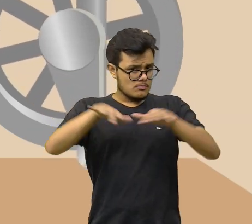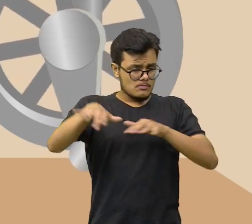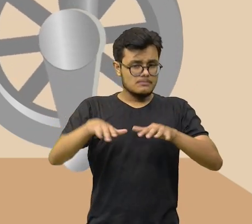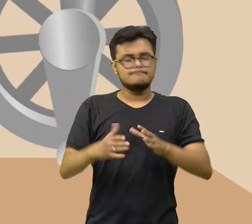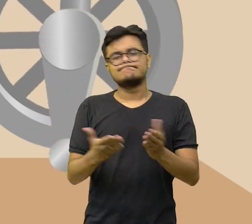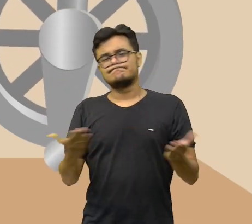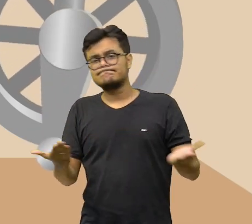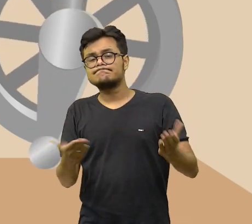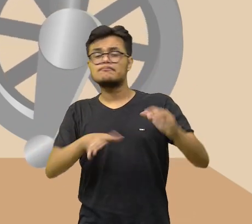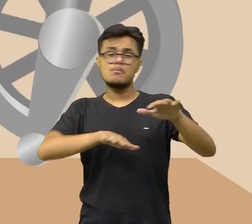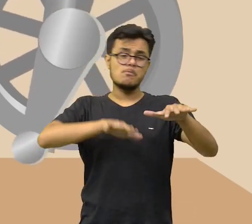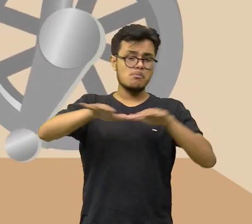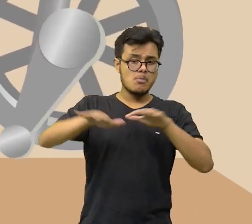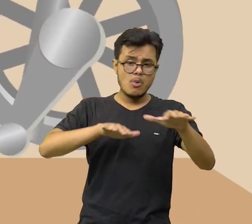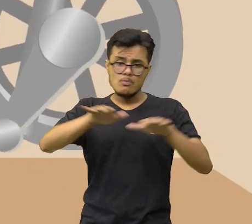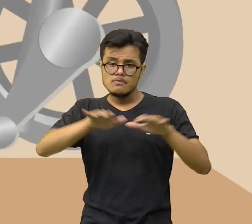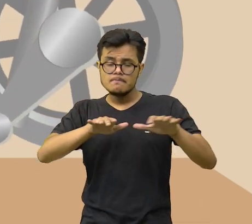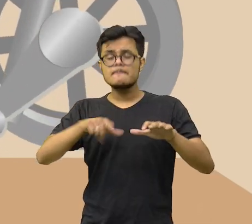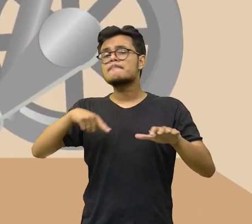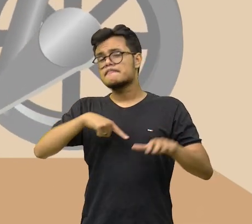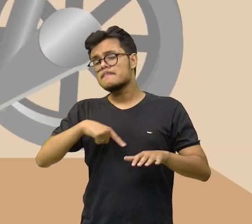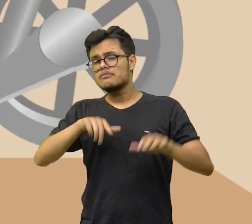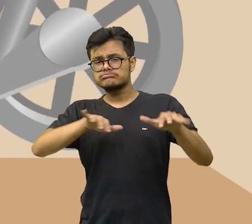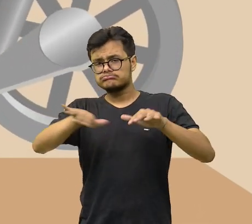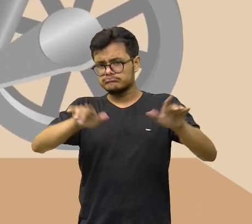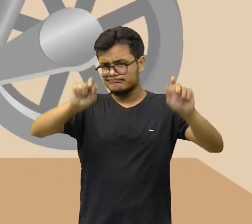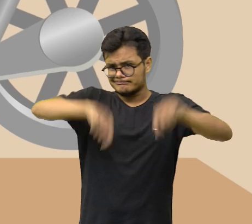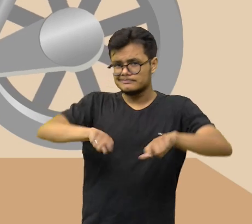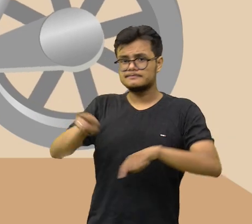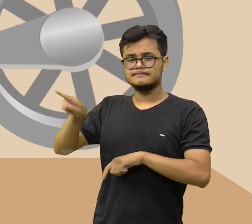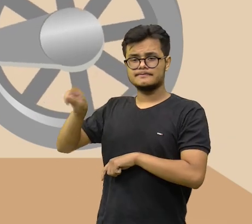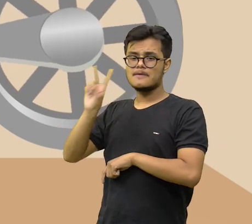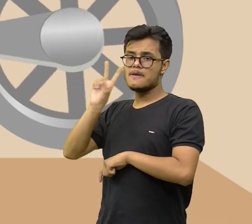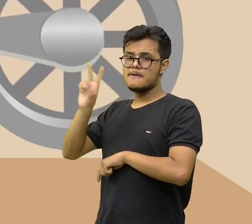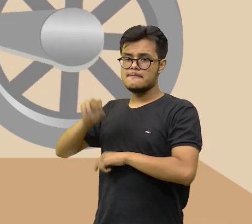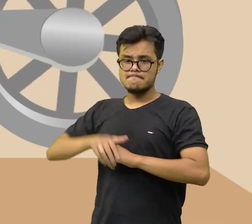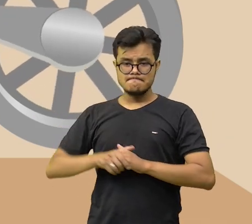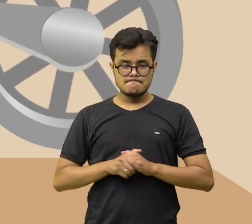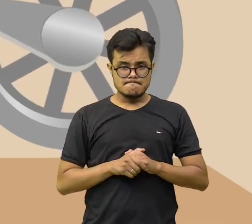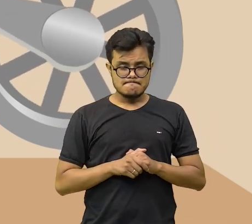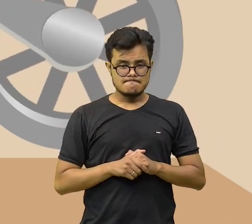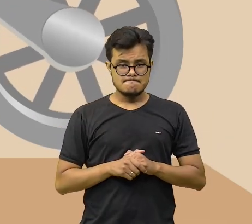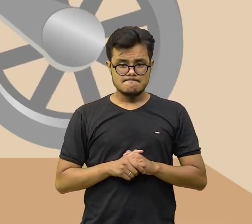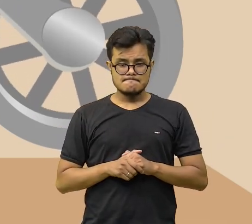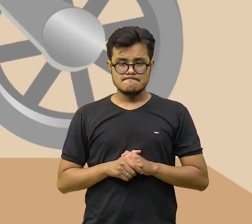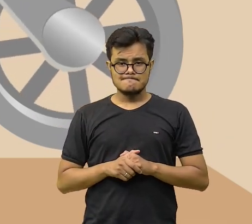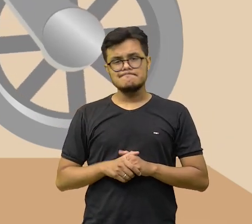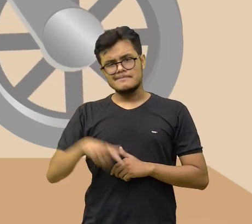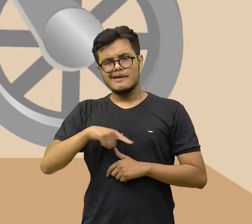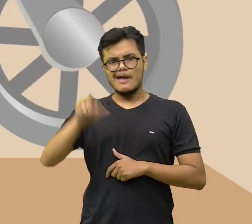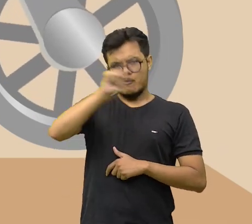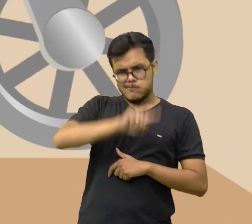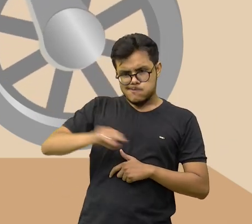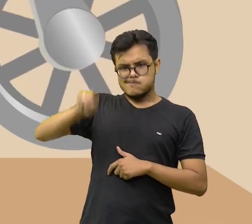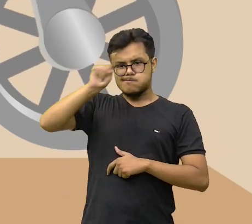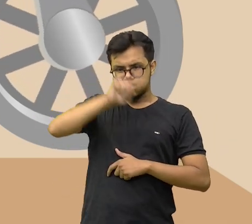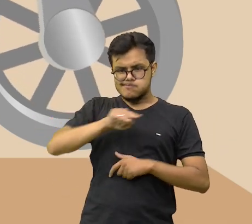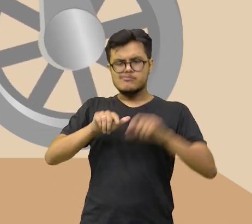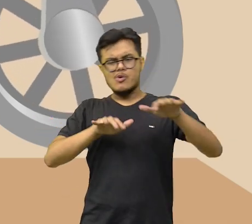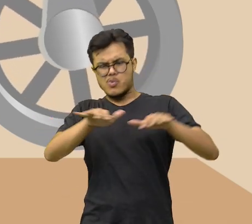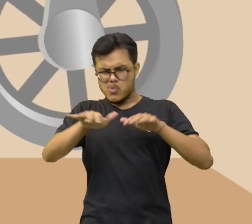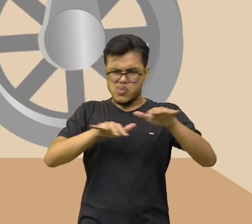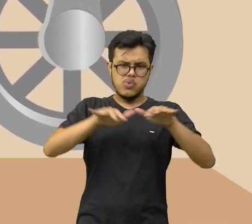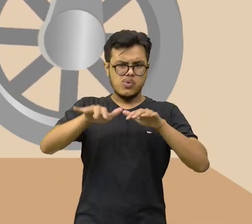vai gerar um tipo de movimento, como você está observando aí, a roda se movimentar.